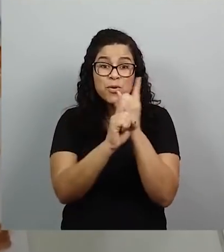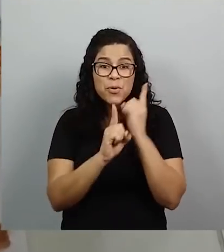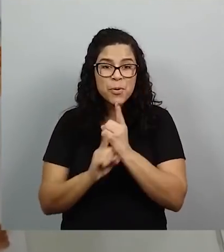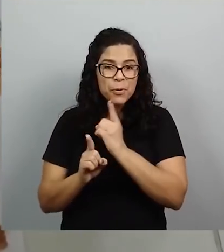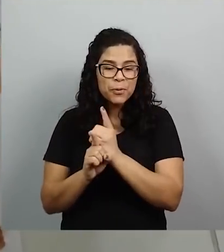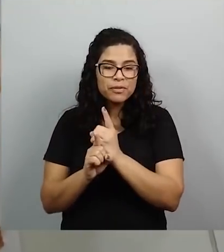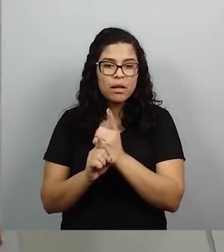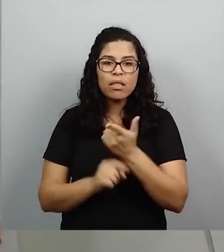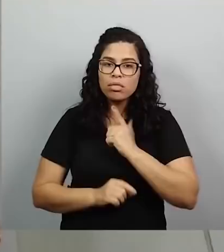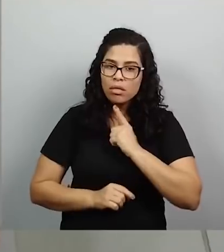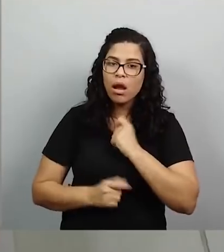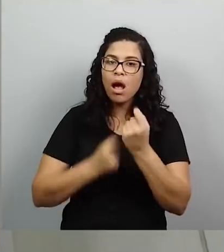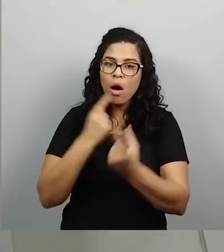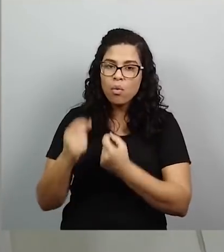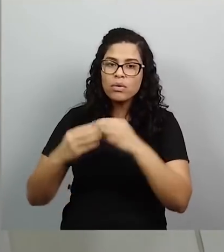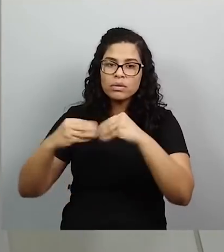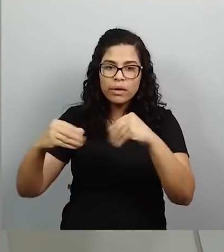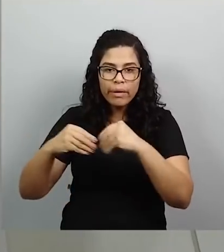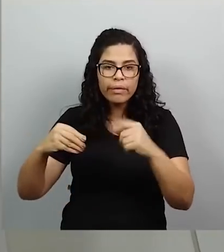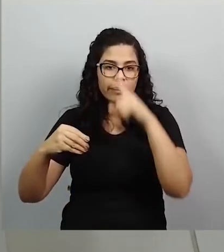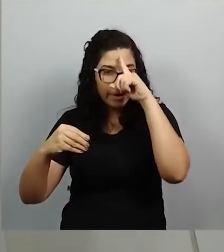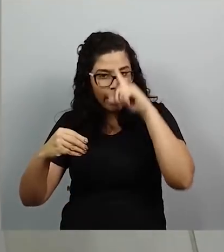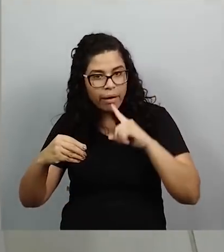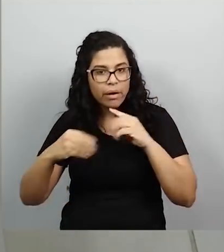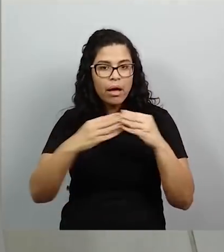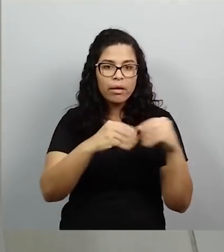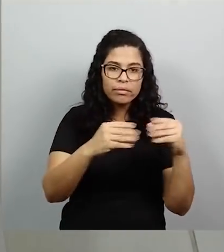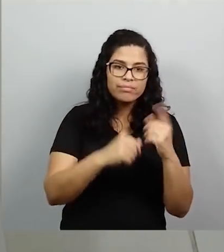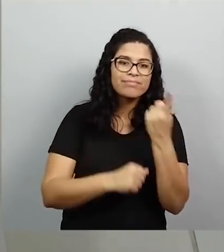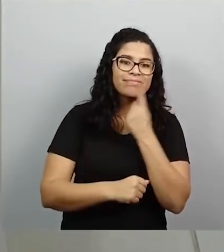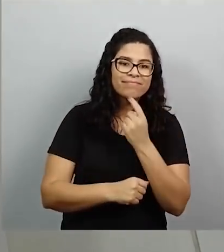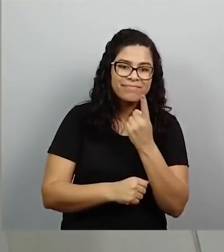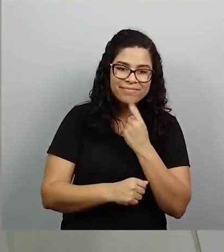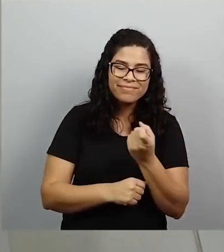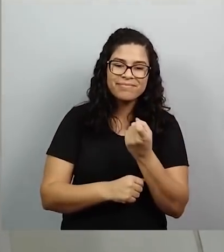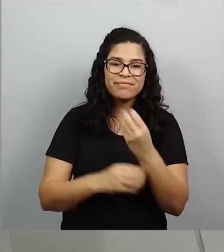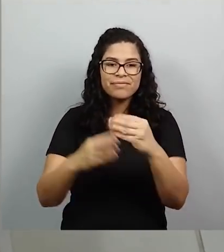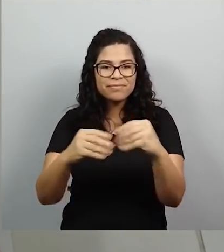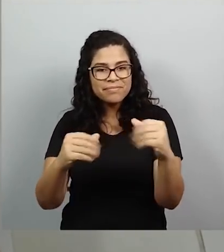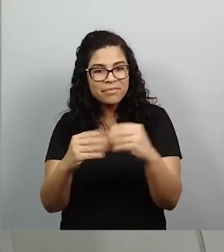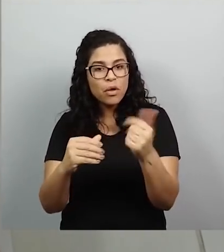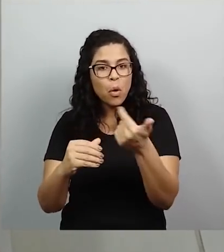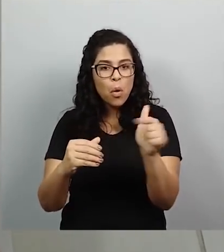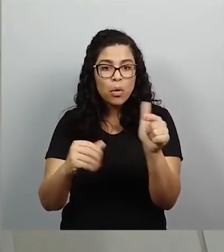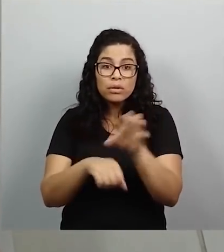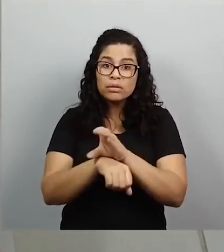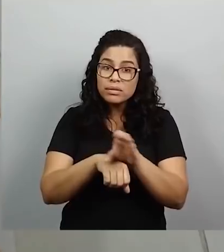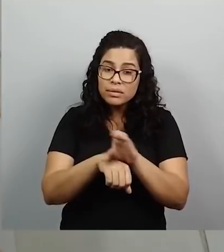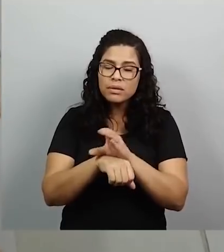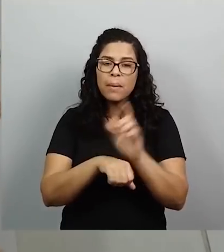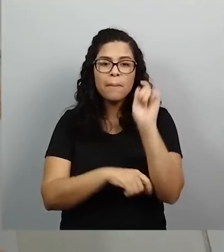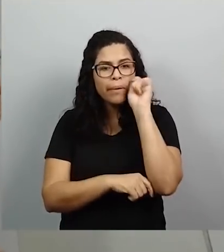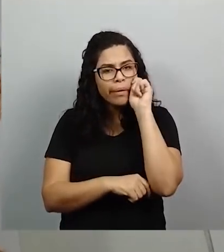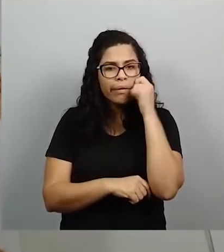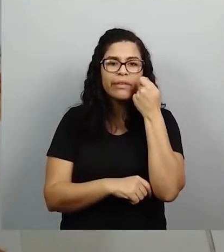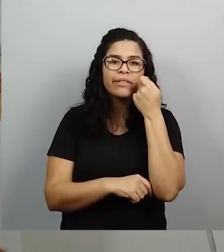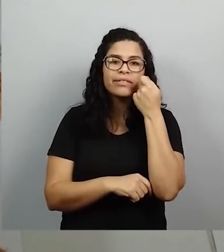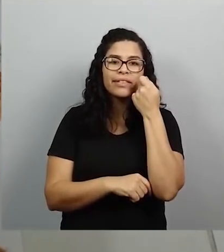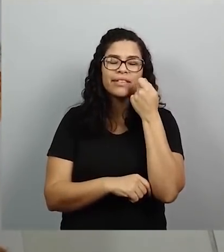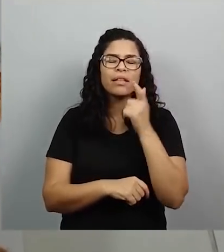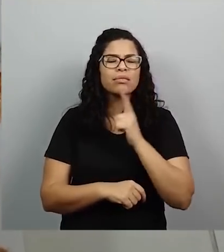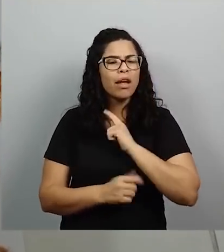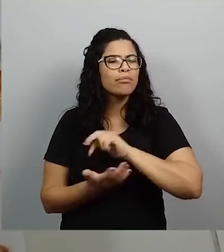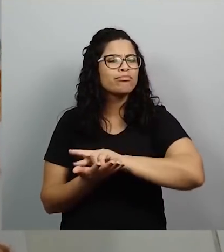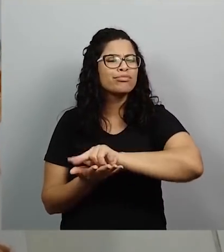casa de vocês? Tem terra que é mais amarelada, algumas são mais avermelhadas, outras são cinza,